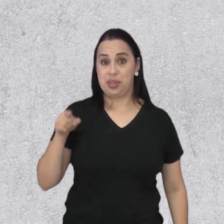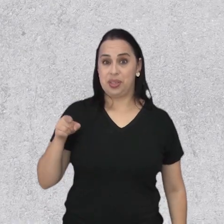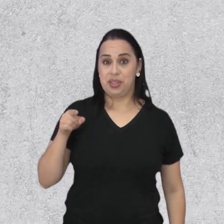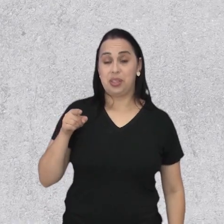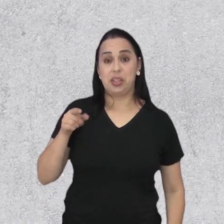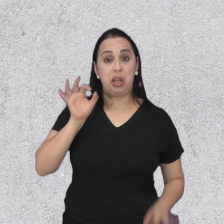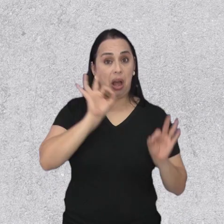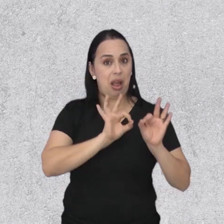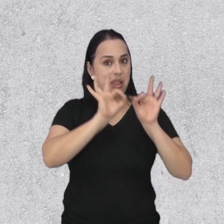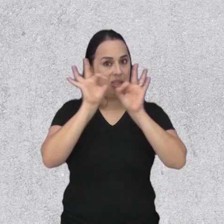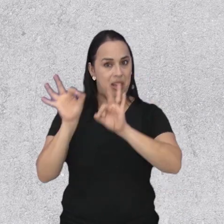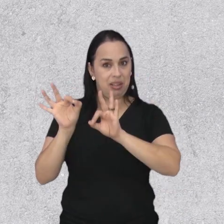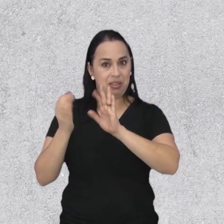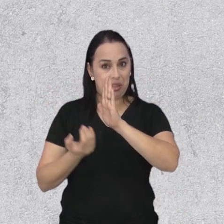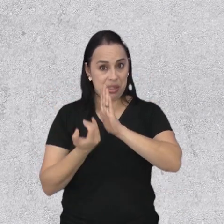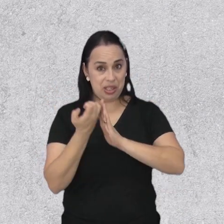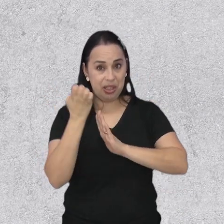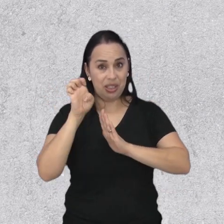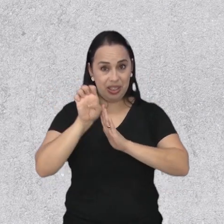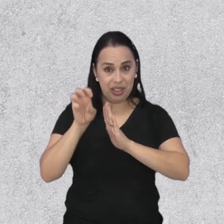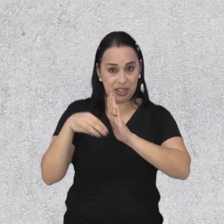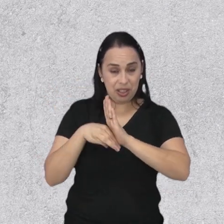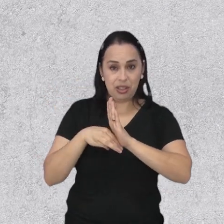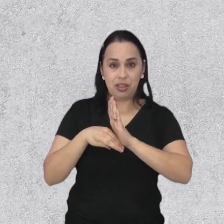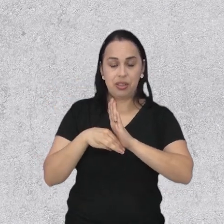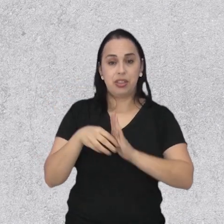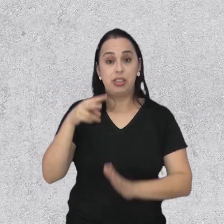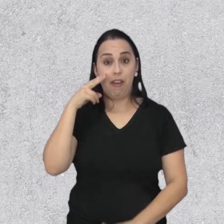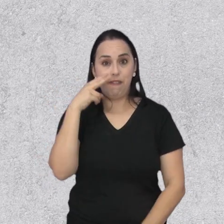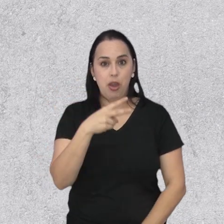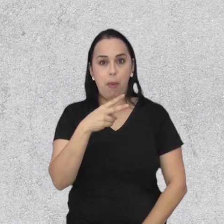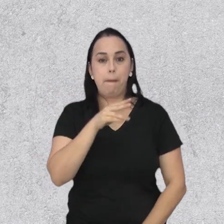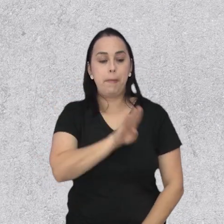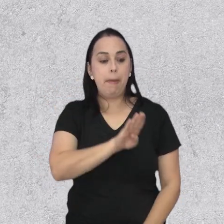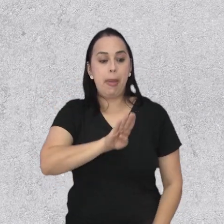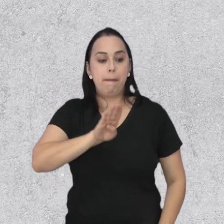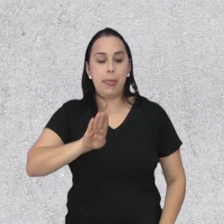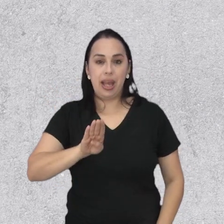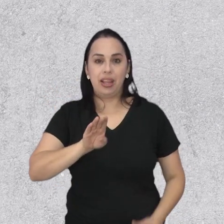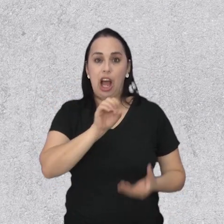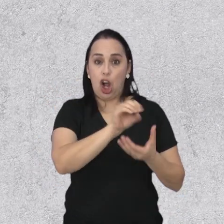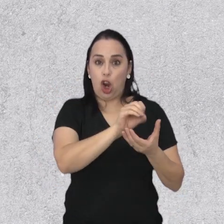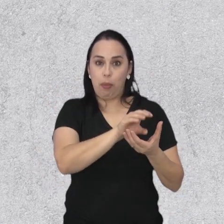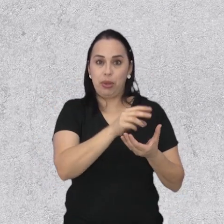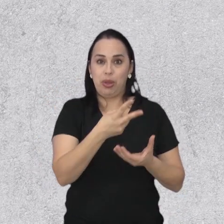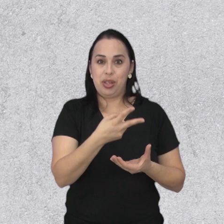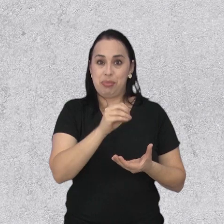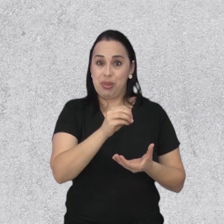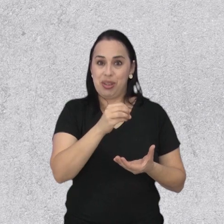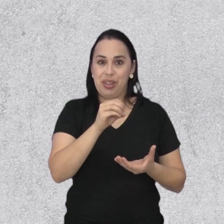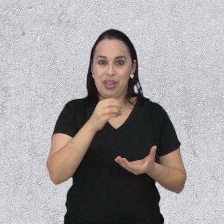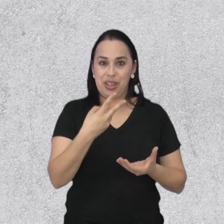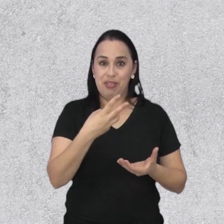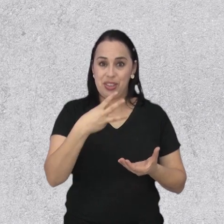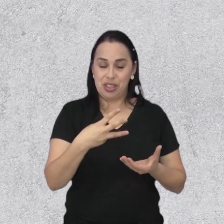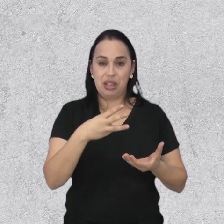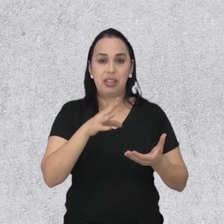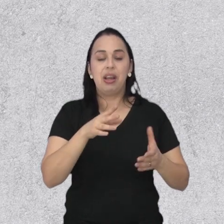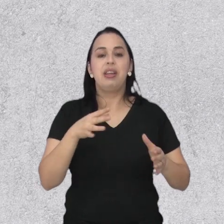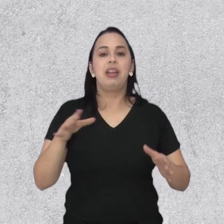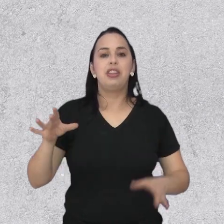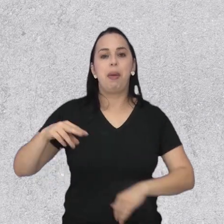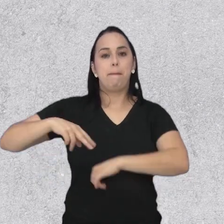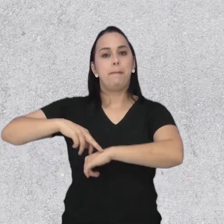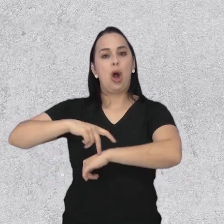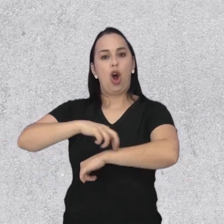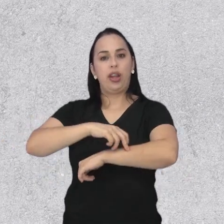Você aí que está assistindo ao Estação Mercado, acompanhou o BBB 2023? Fato é que, assistindo ou não, as